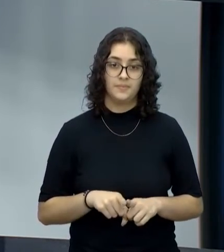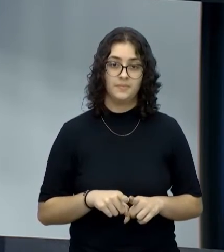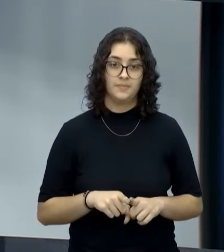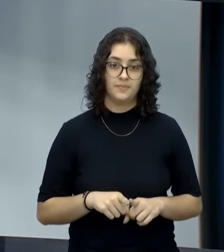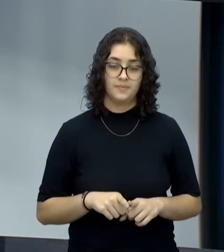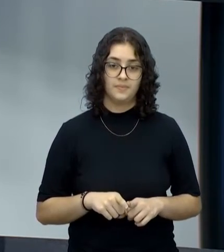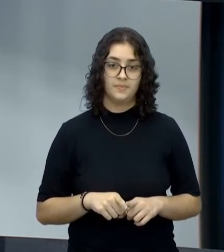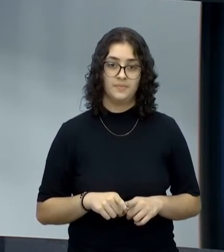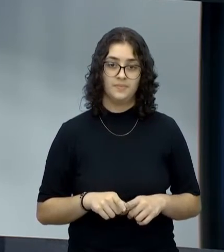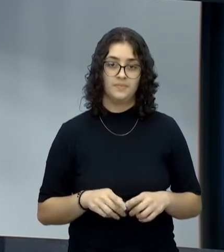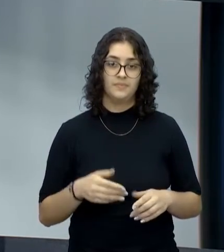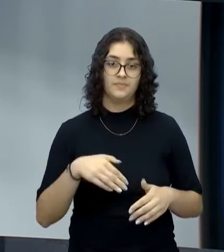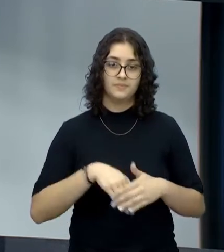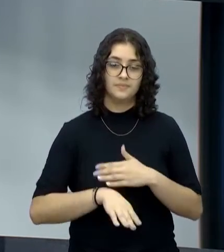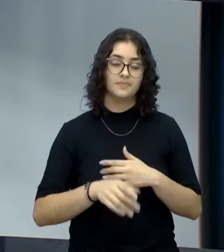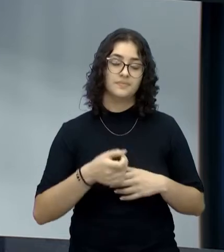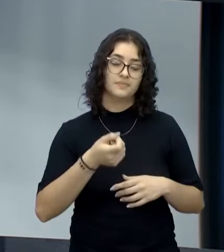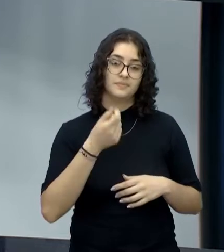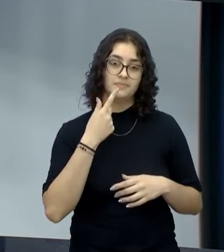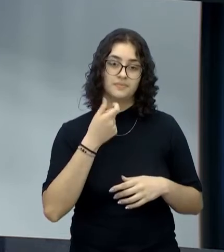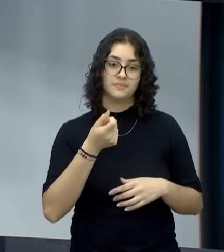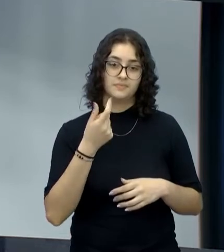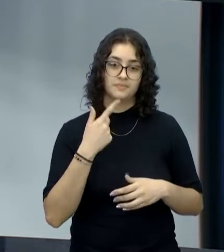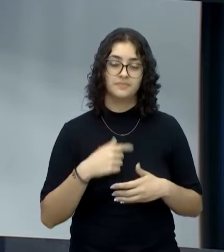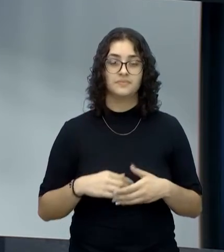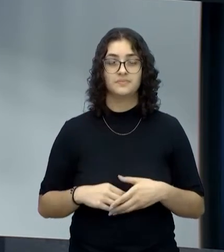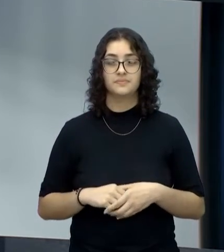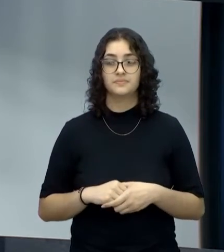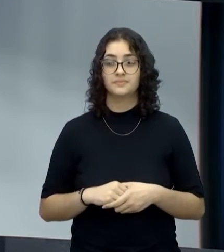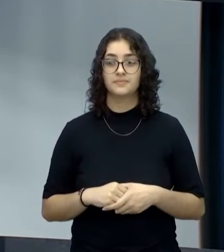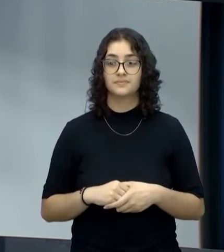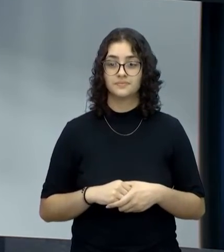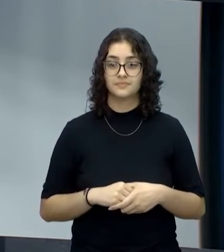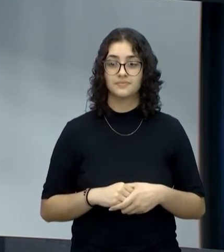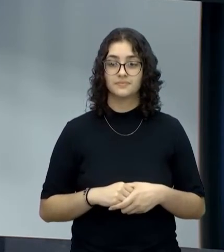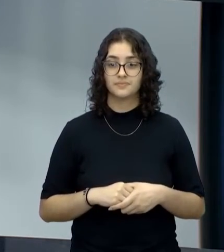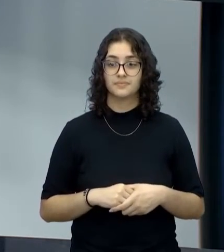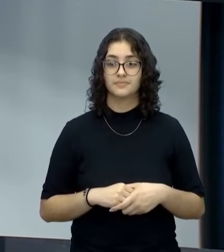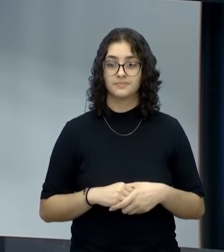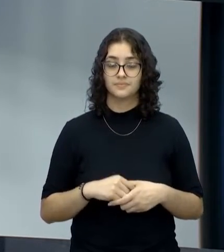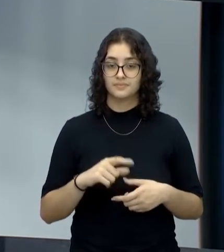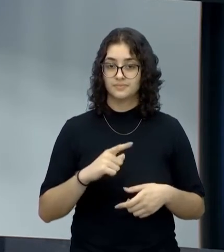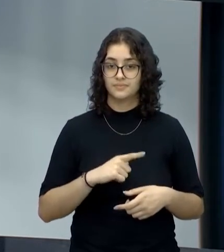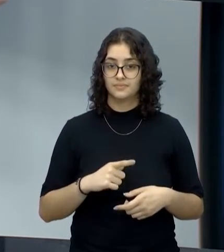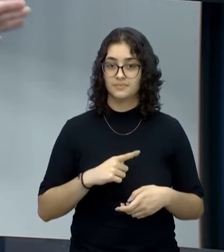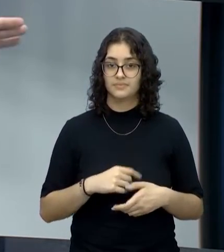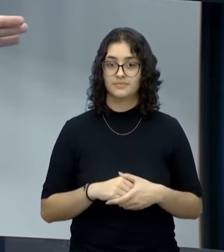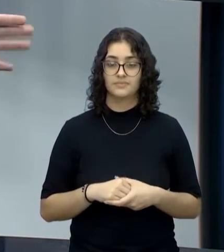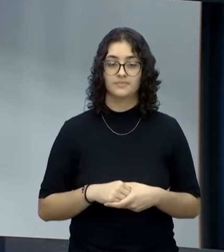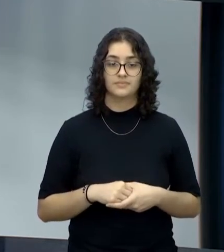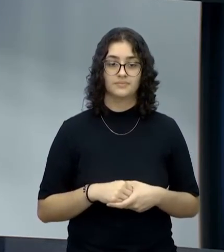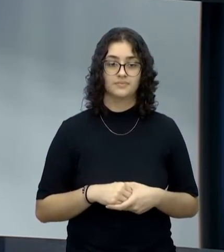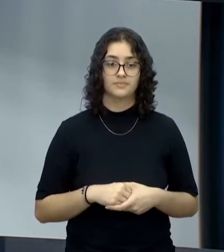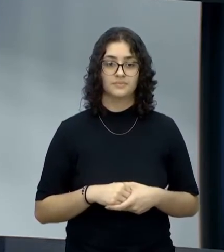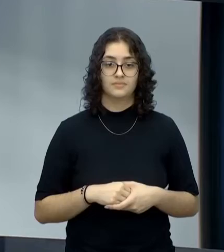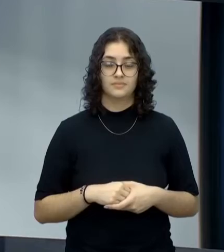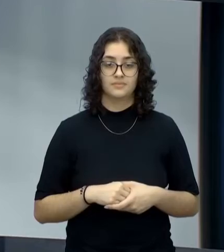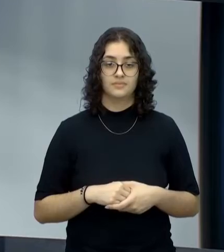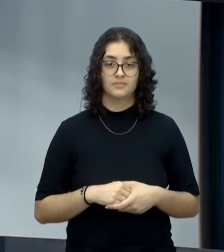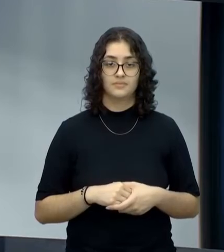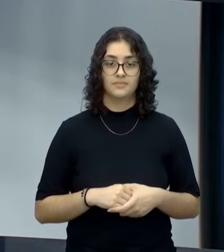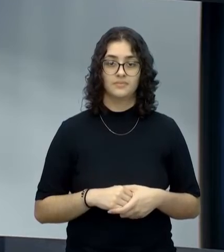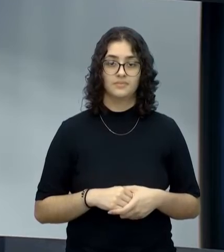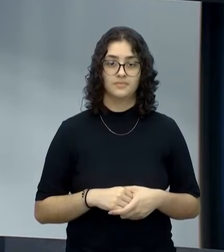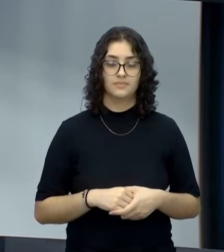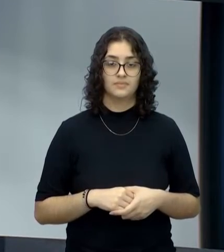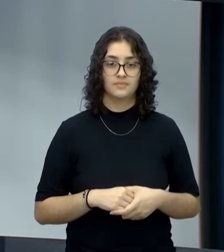excreta quando consome esse medicamento na rede de esgoto, quando tem, né? Vimos aí que metade da população